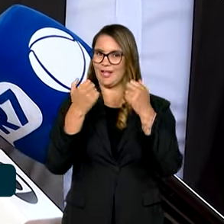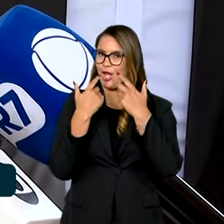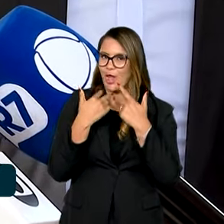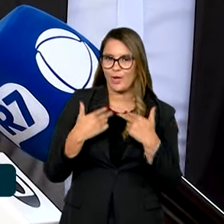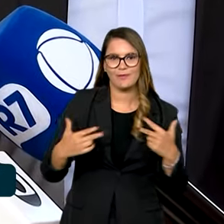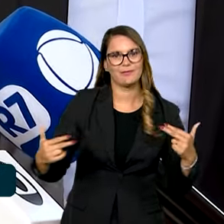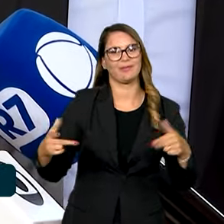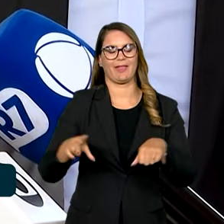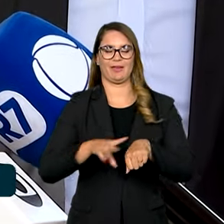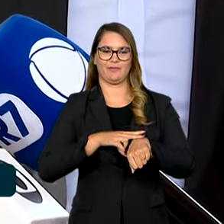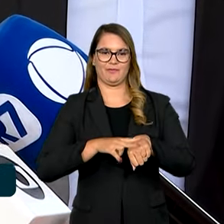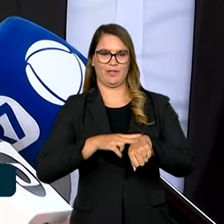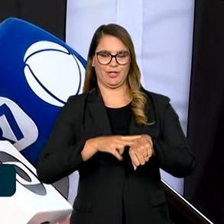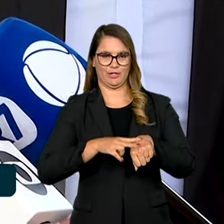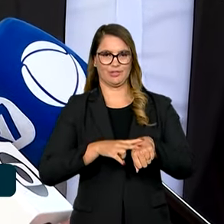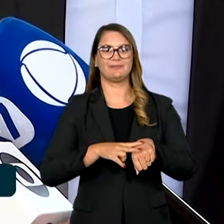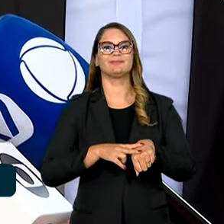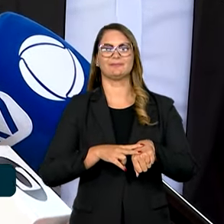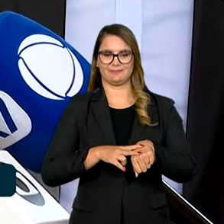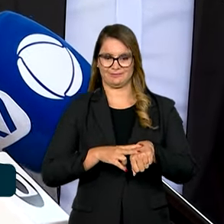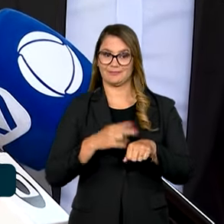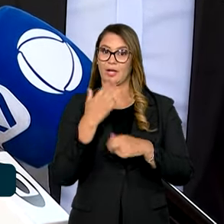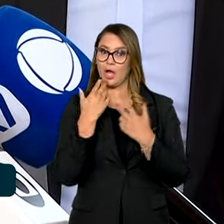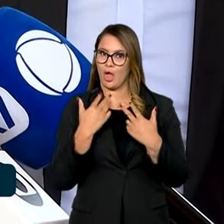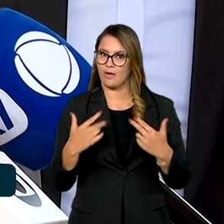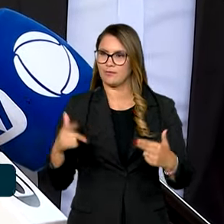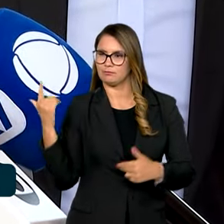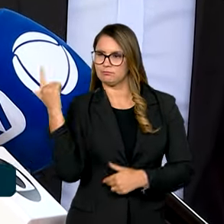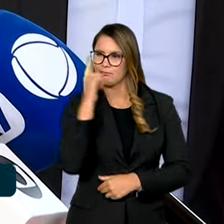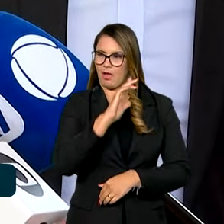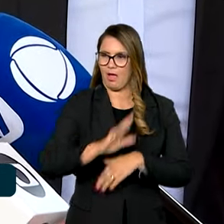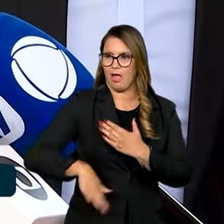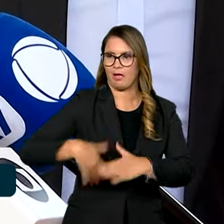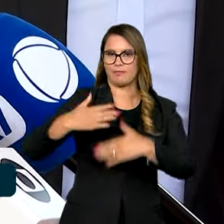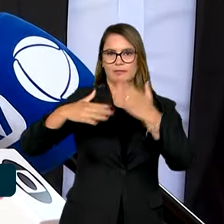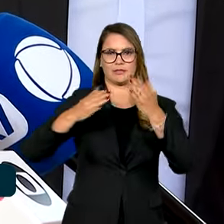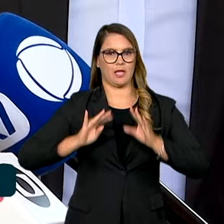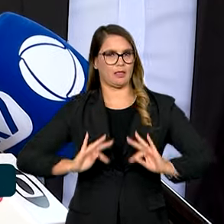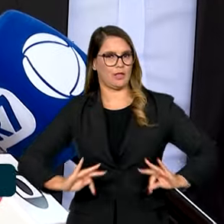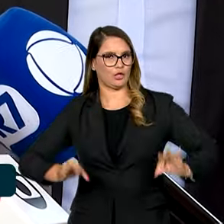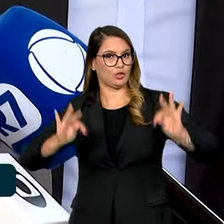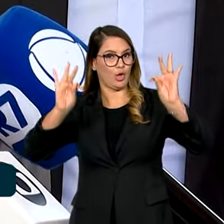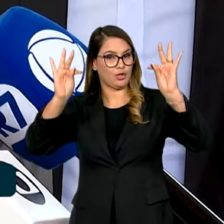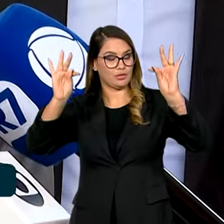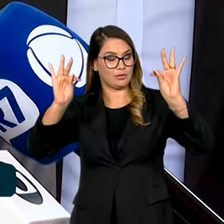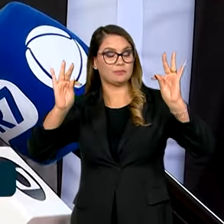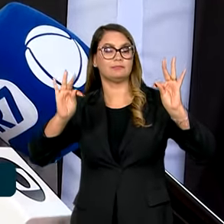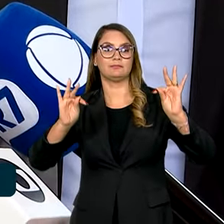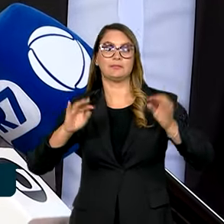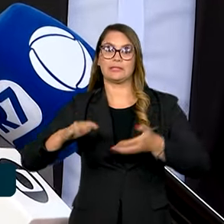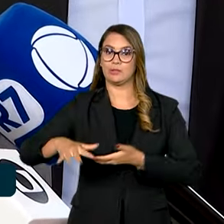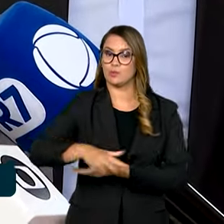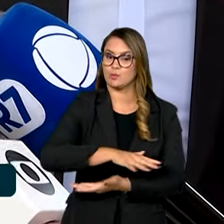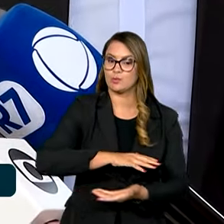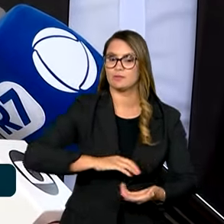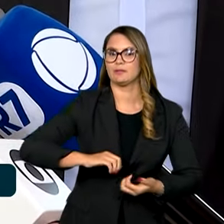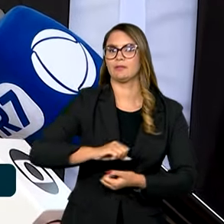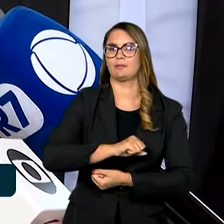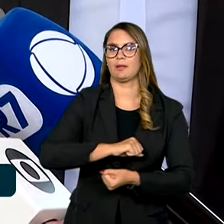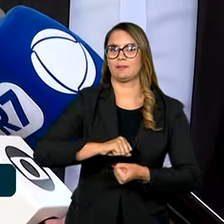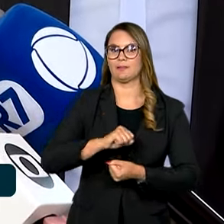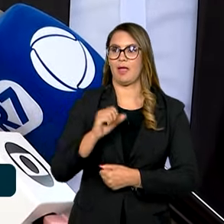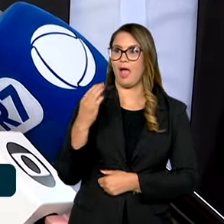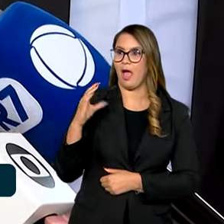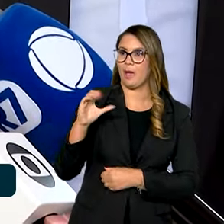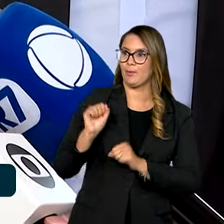e verde. Inovadora, você avançar do ponto de vista de tecnologia, e sustentabilidade,